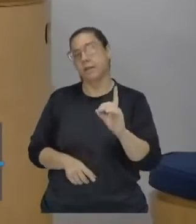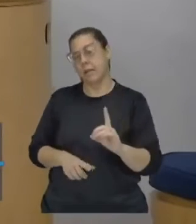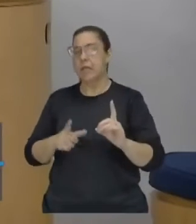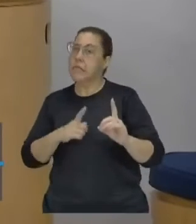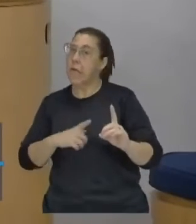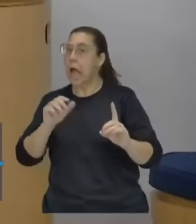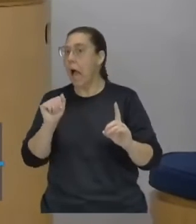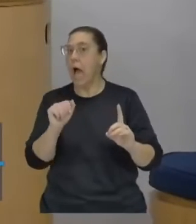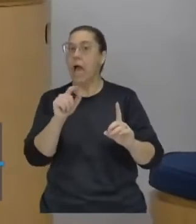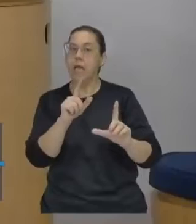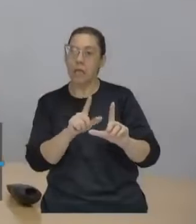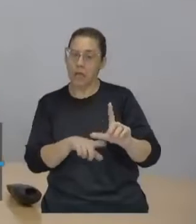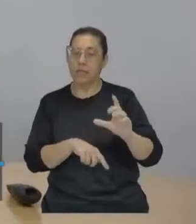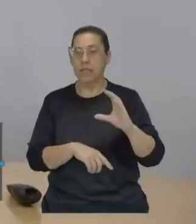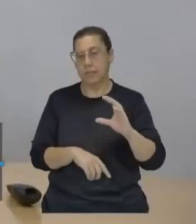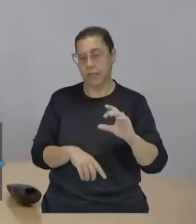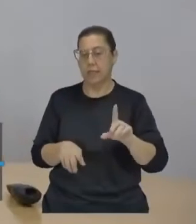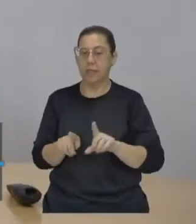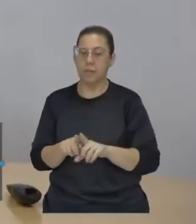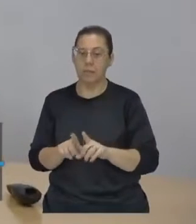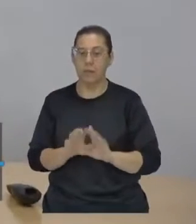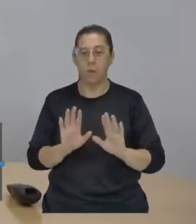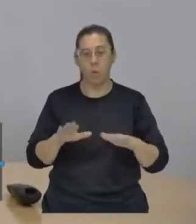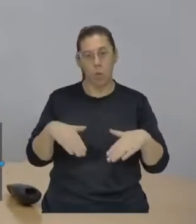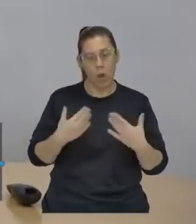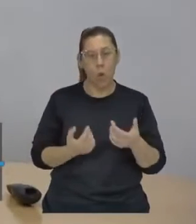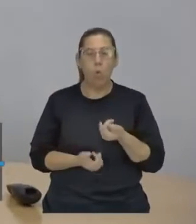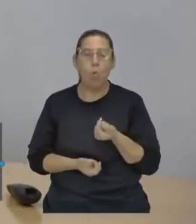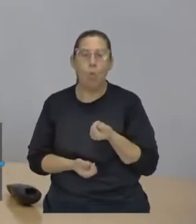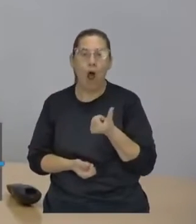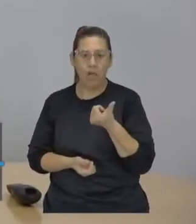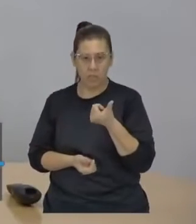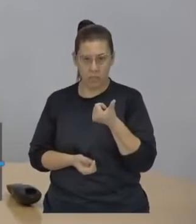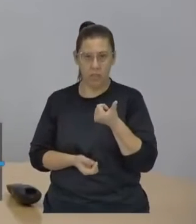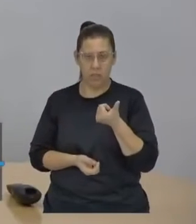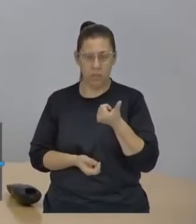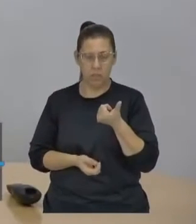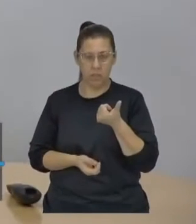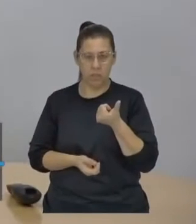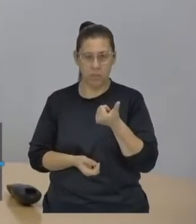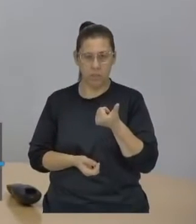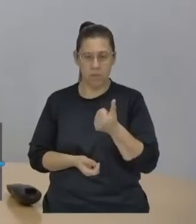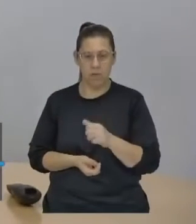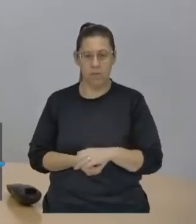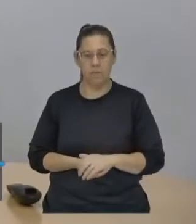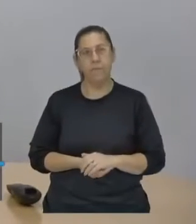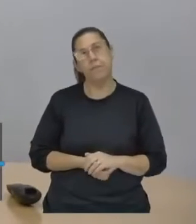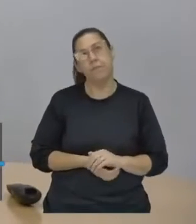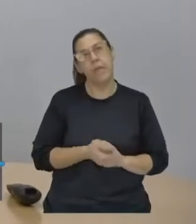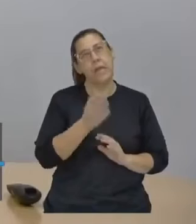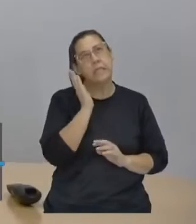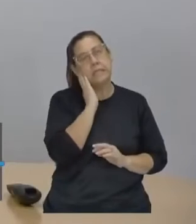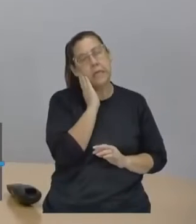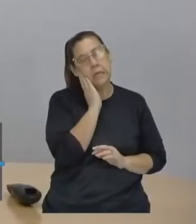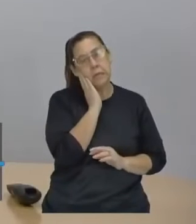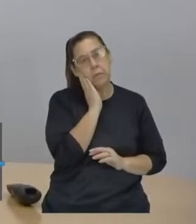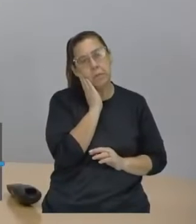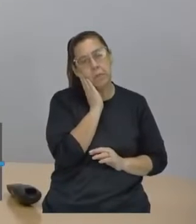C aqui. Uhum. Olha só, quando eu uso a palavra quase, sabe quando a gente acerta,